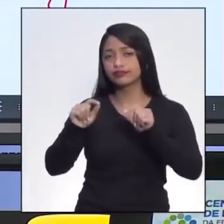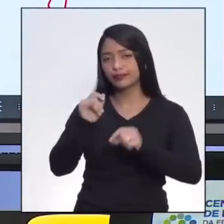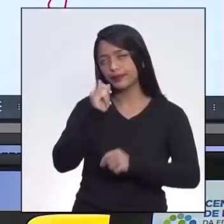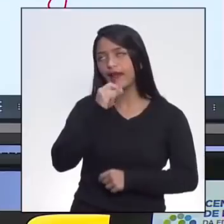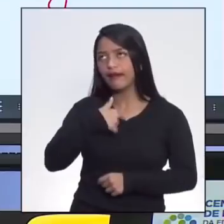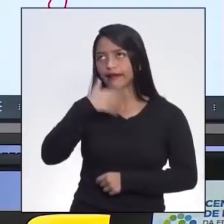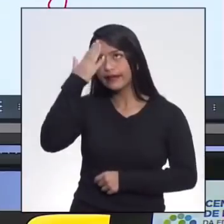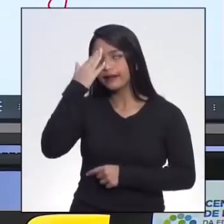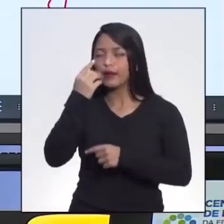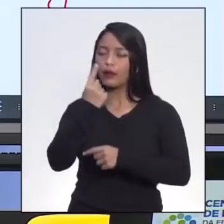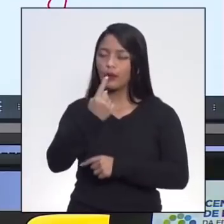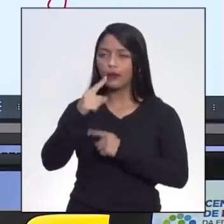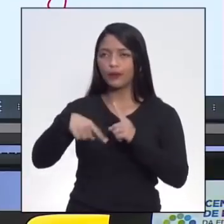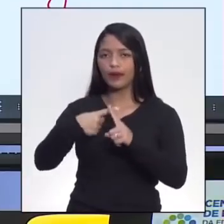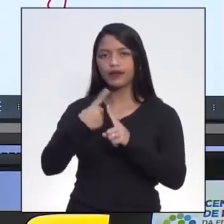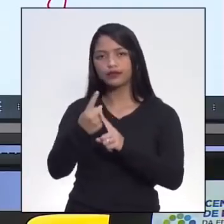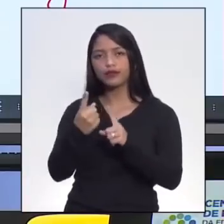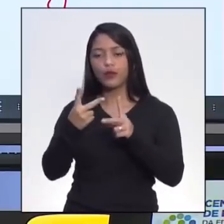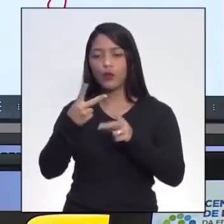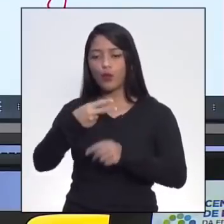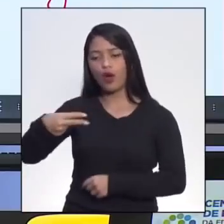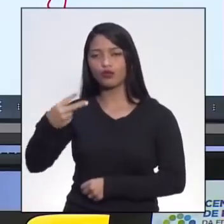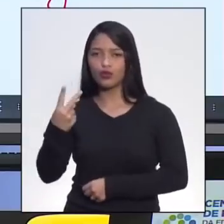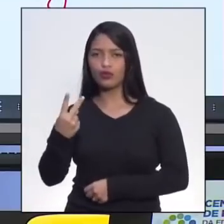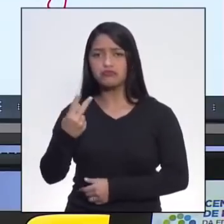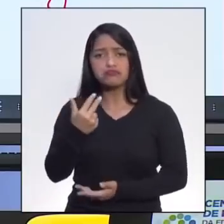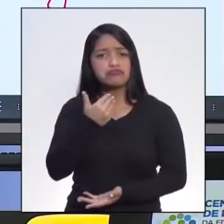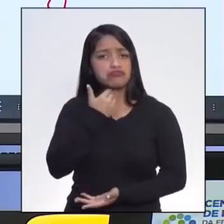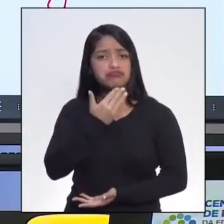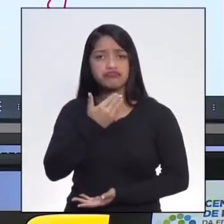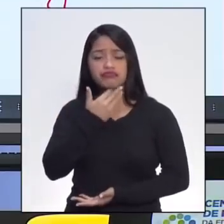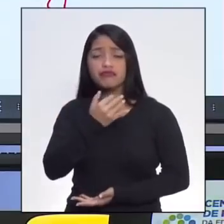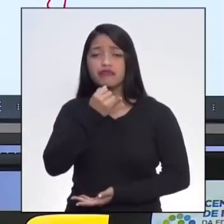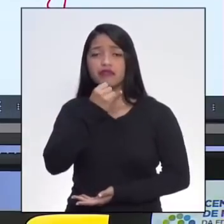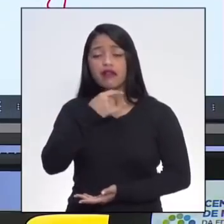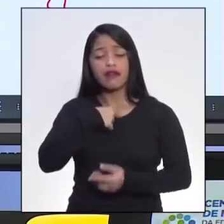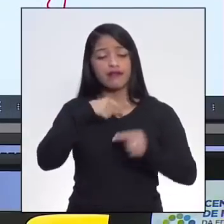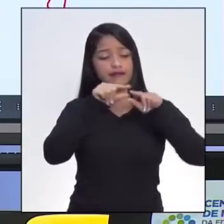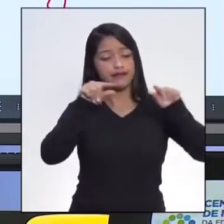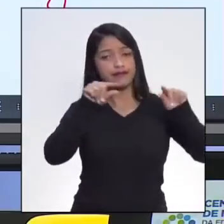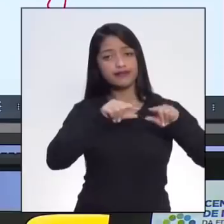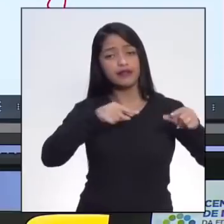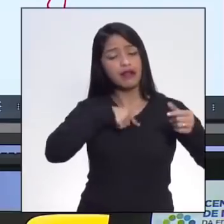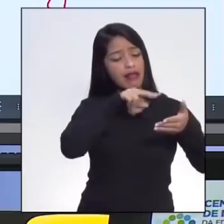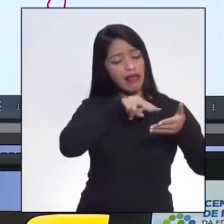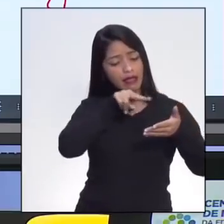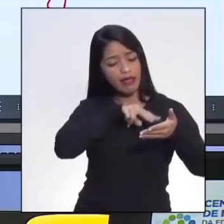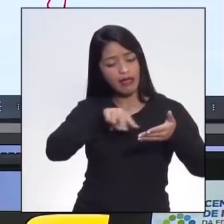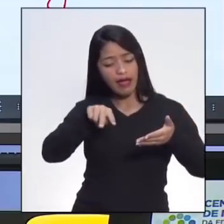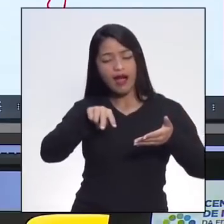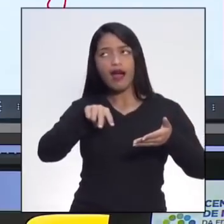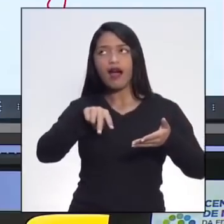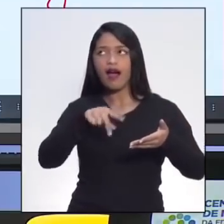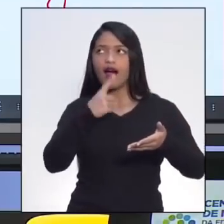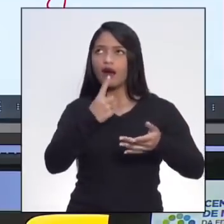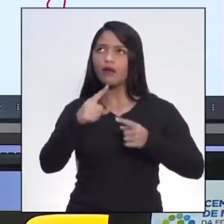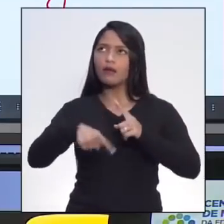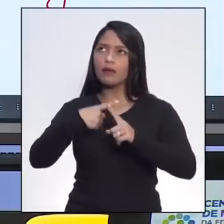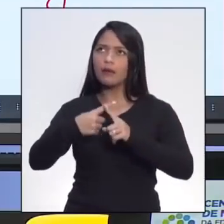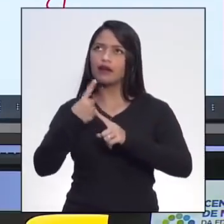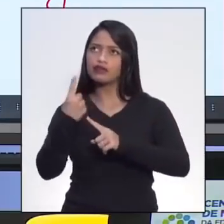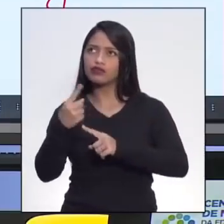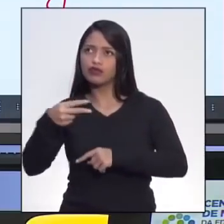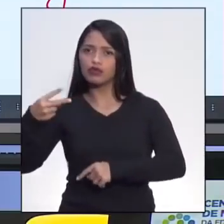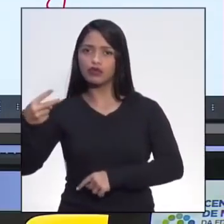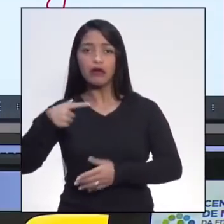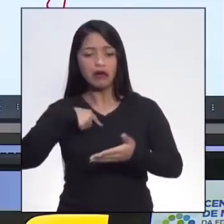mais 1 são 2, se quando eu leio o exercício, eu não entendo que eu tenho que somar 1 mais 1 para o resultado